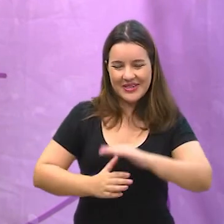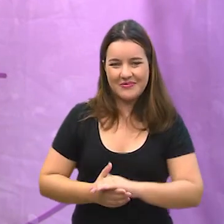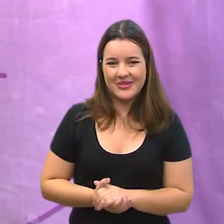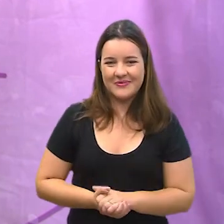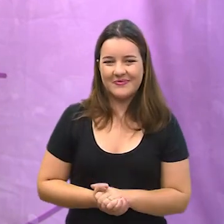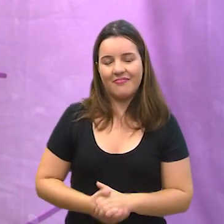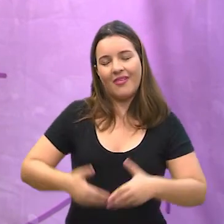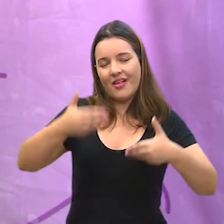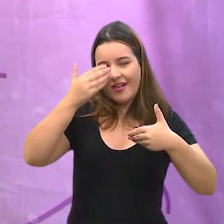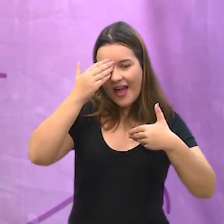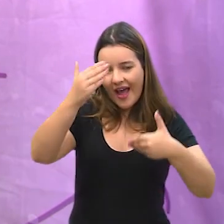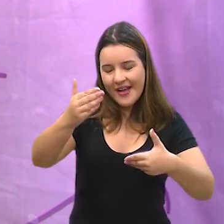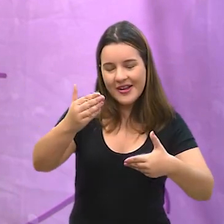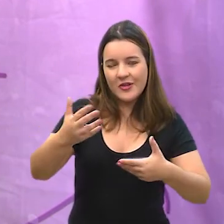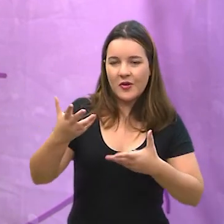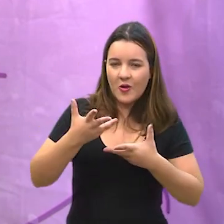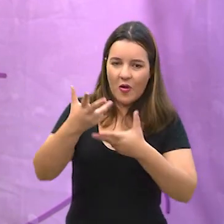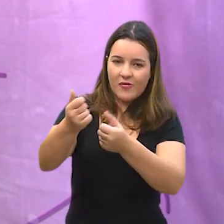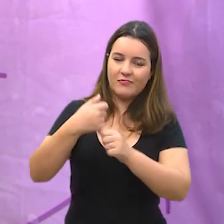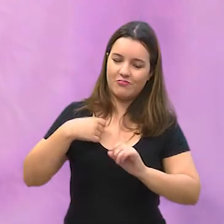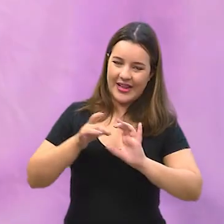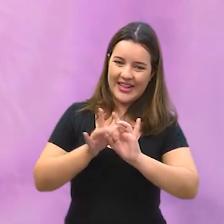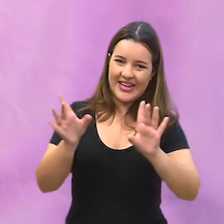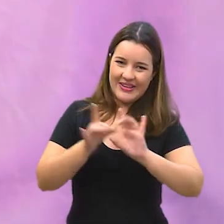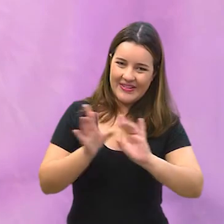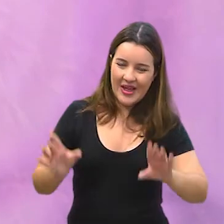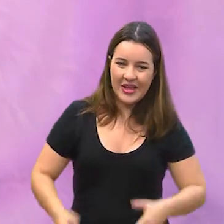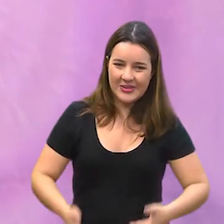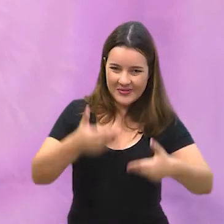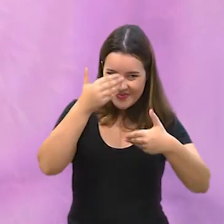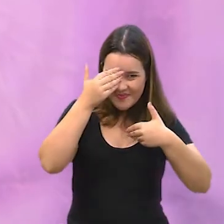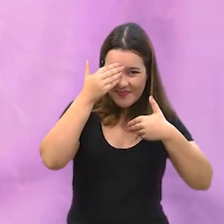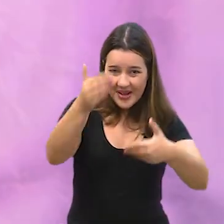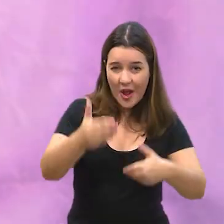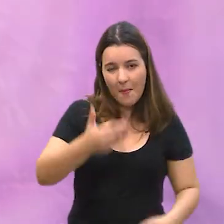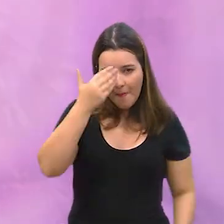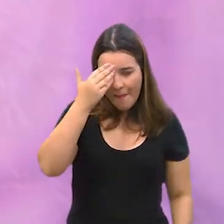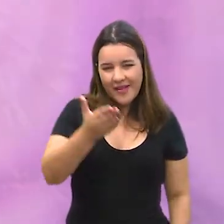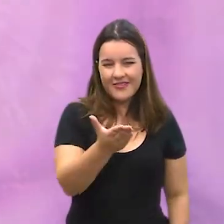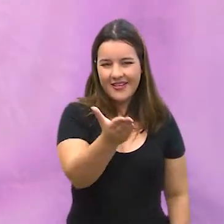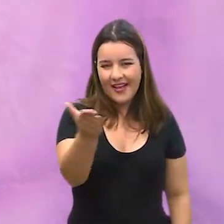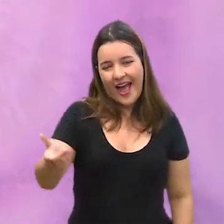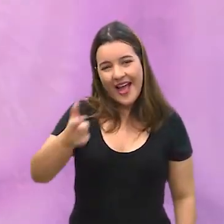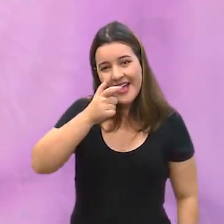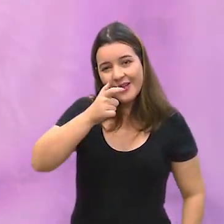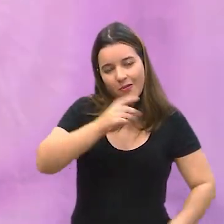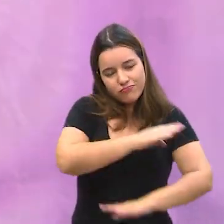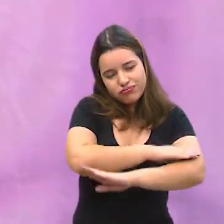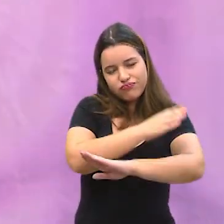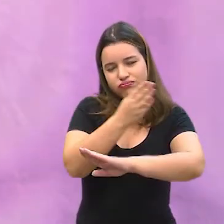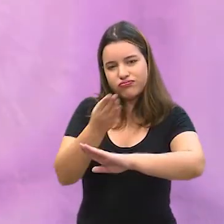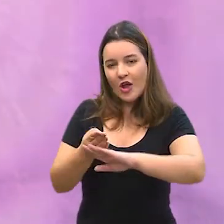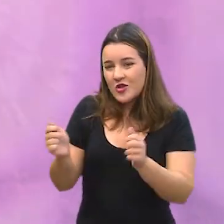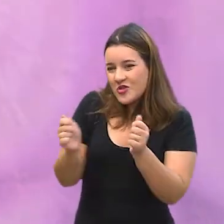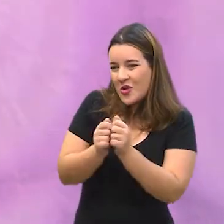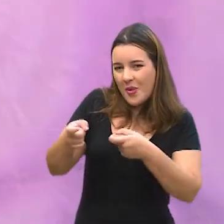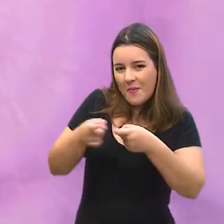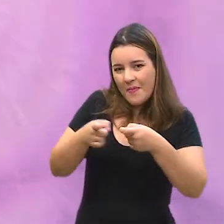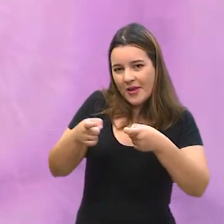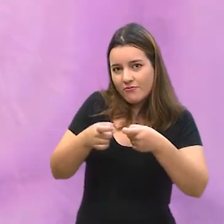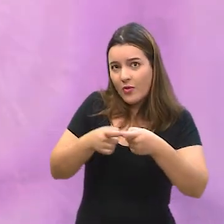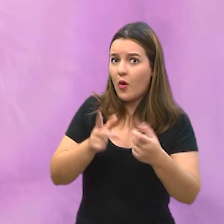formas de prevenir essas transmissões, né? E a gente consegue controlar totalmente esse risco, né? A ponto, né, como eu falei, de ser bastante seguro